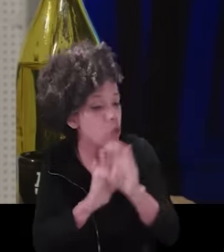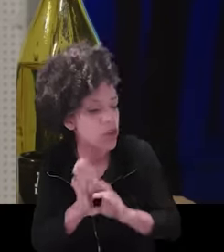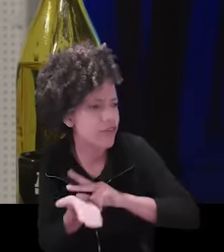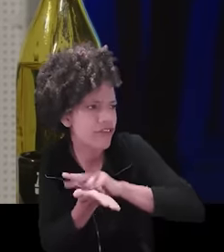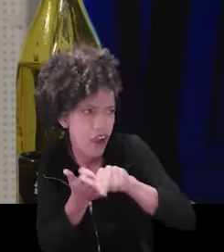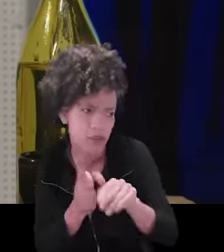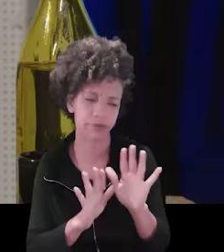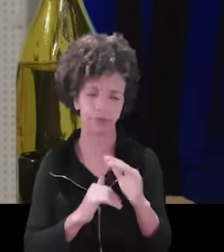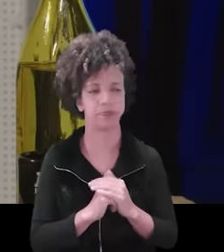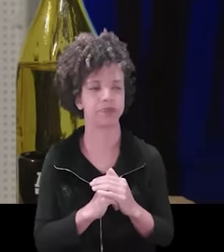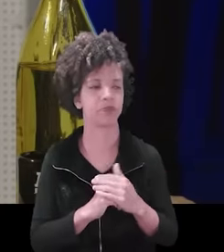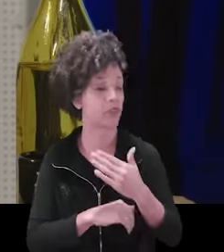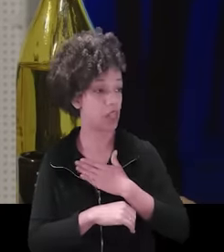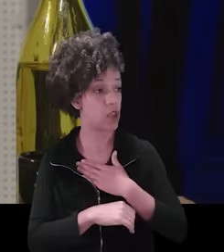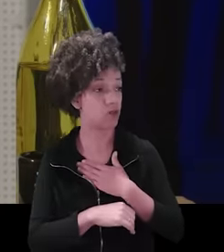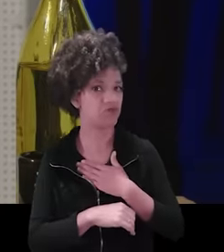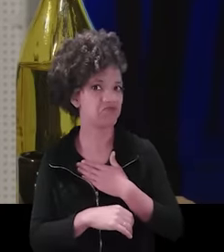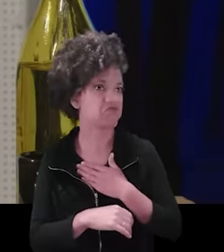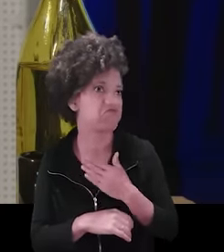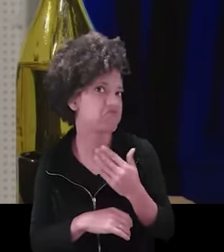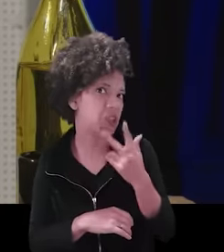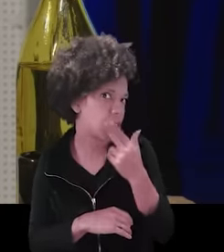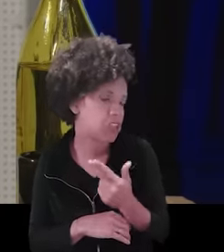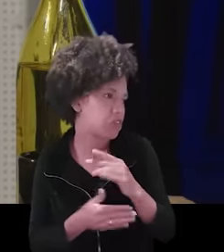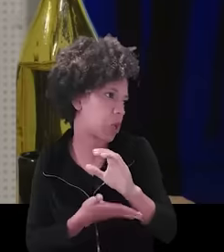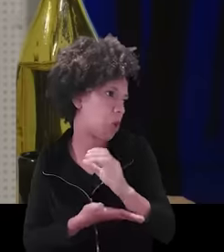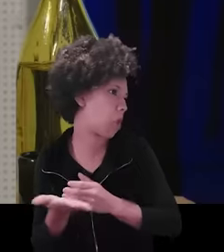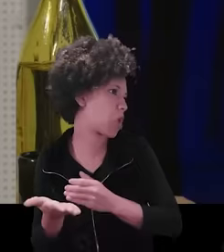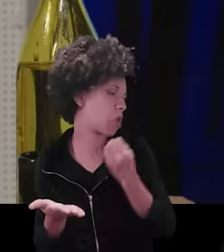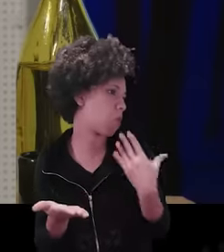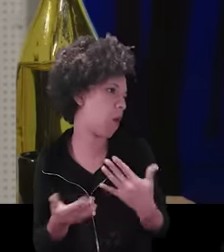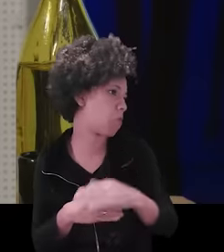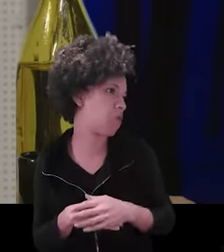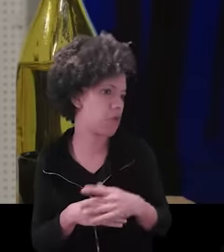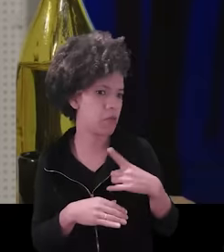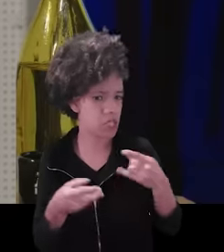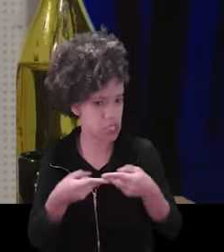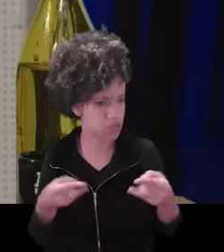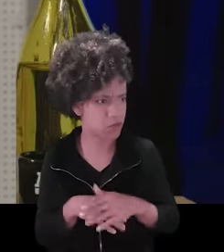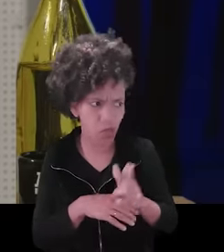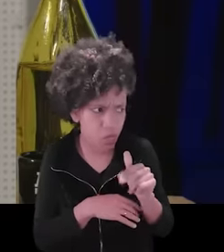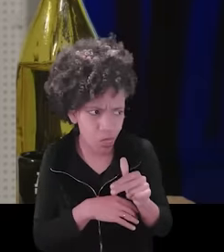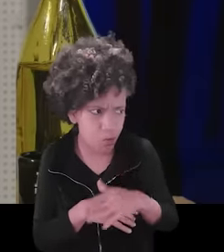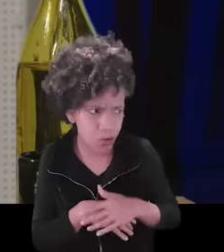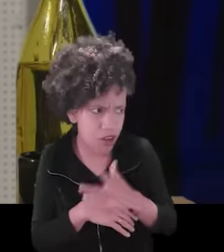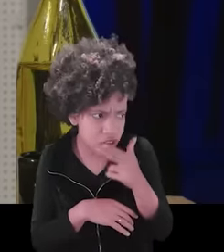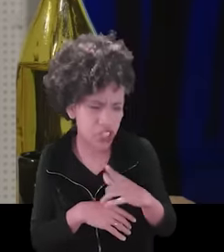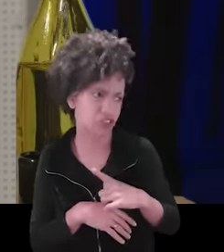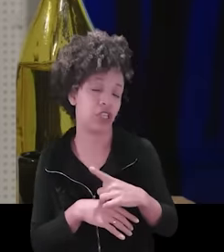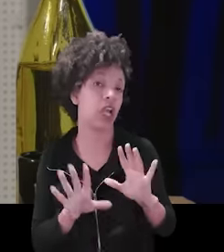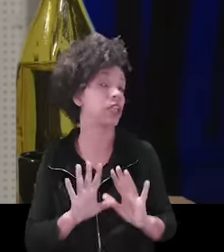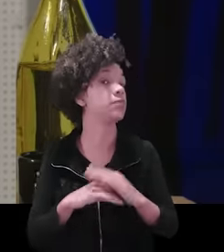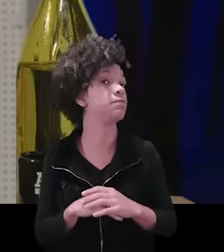currículo em várias coisas né então assim eu não achava que eu tinha um currículo bom para tenho muito Olha eu nunca achei que eu